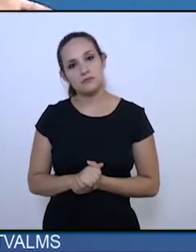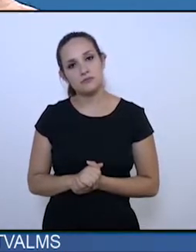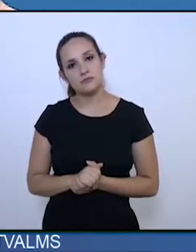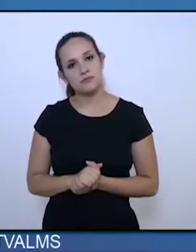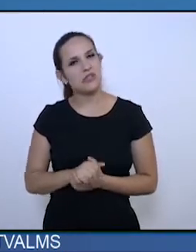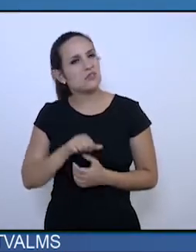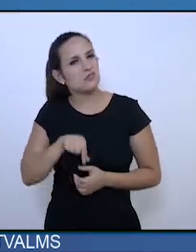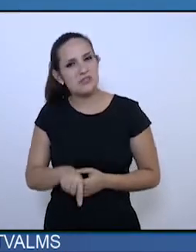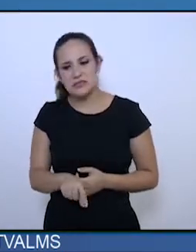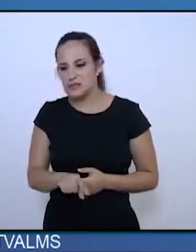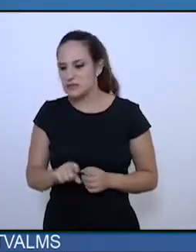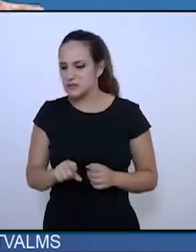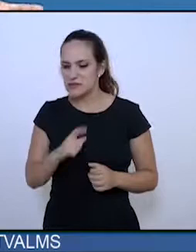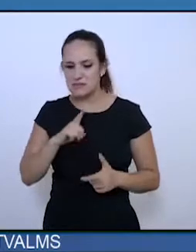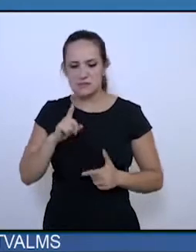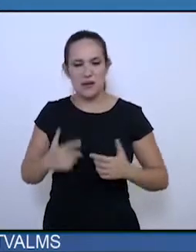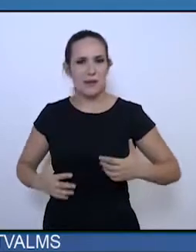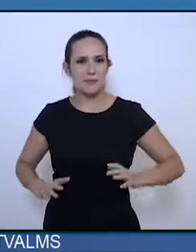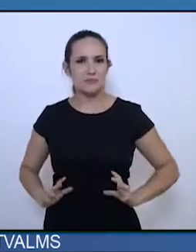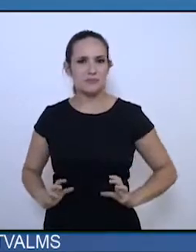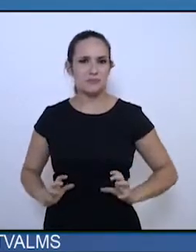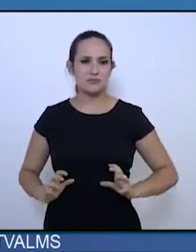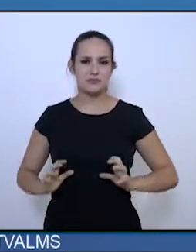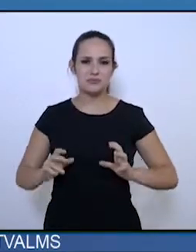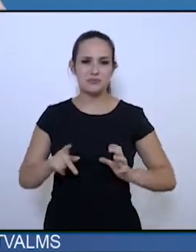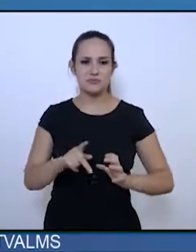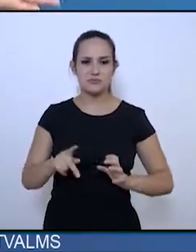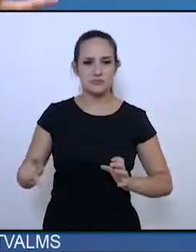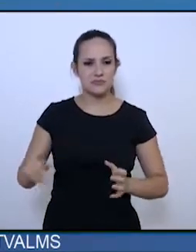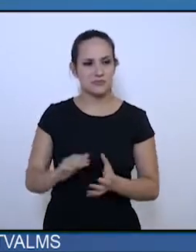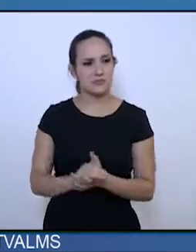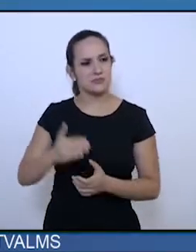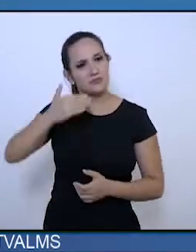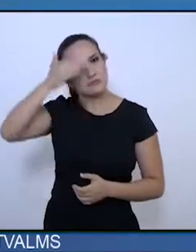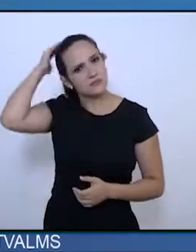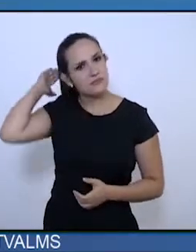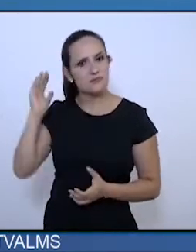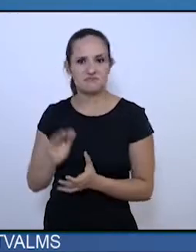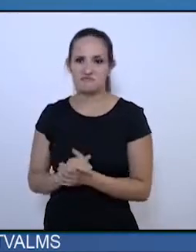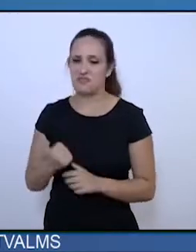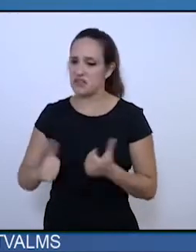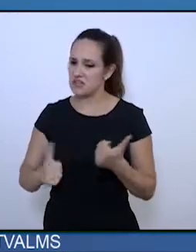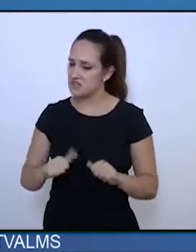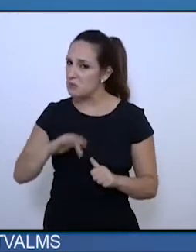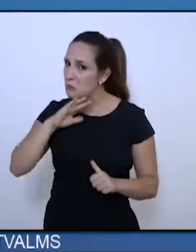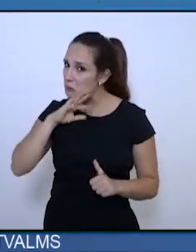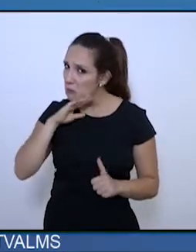esse desgaste do presidente Michel Temer, mal avaliado,